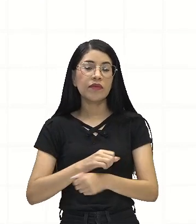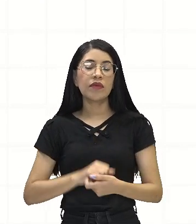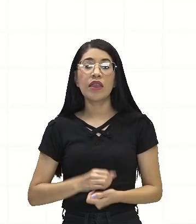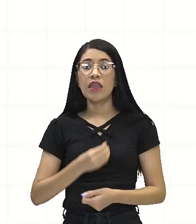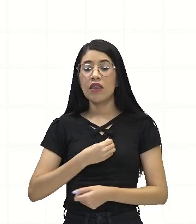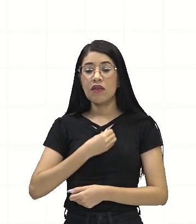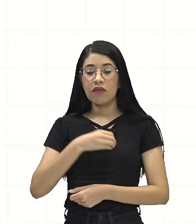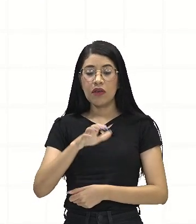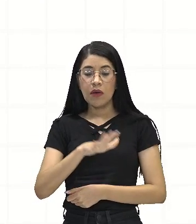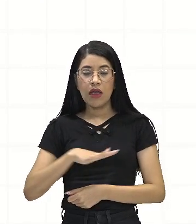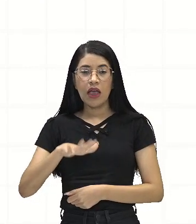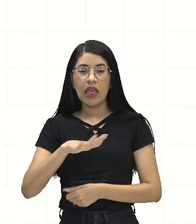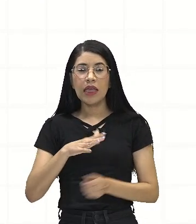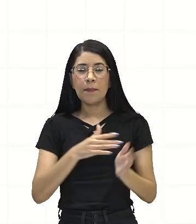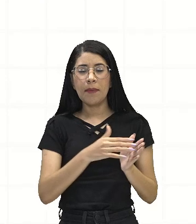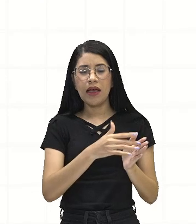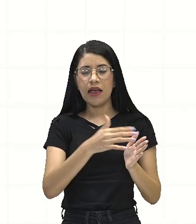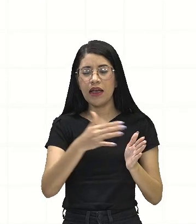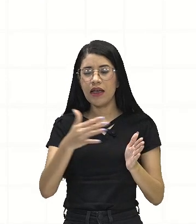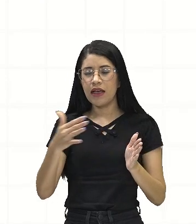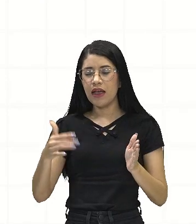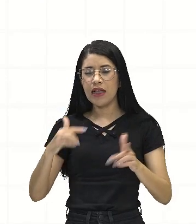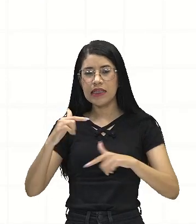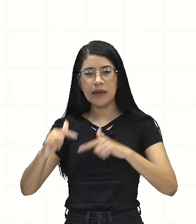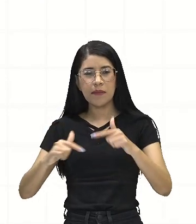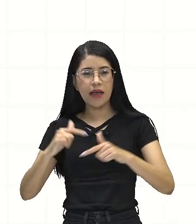viviam ali em jornadas longas de trabalho,